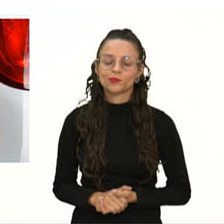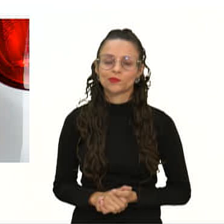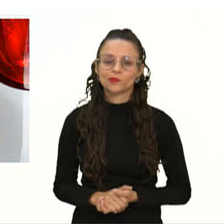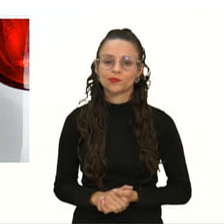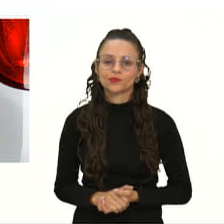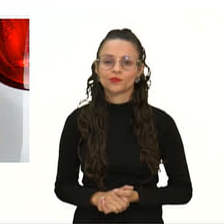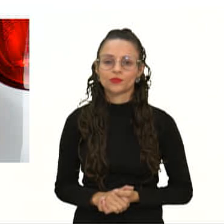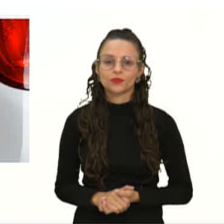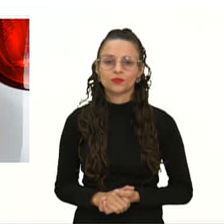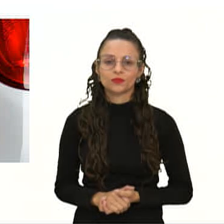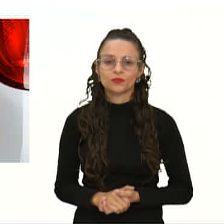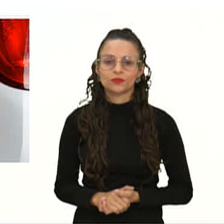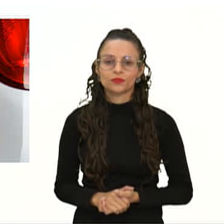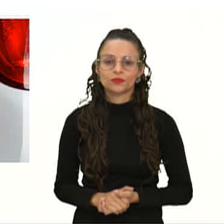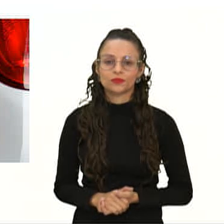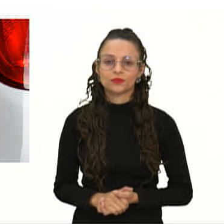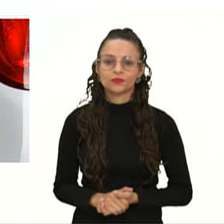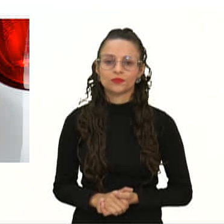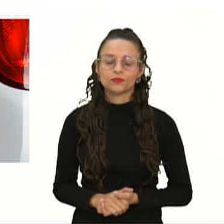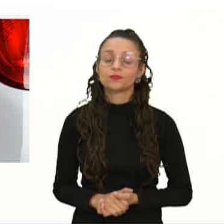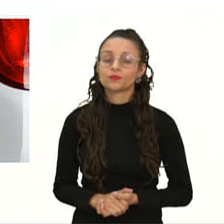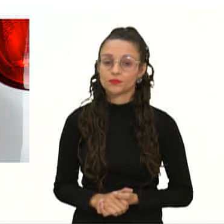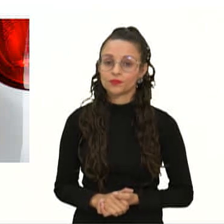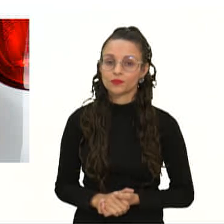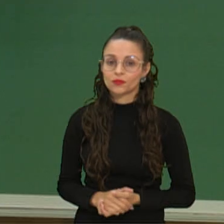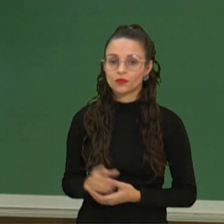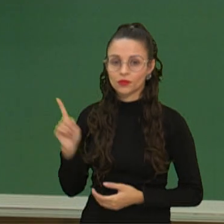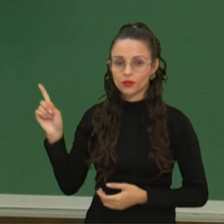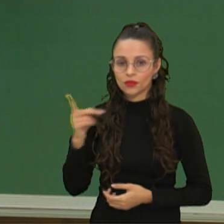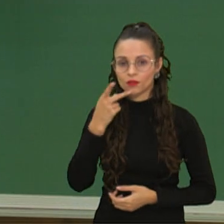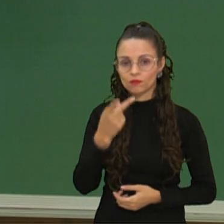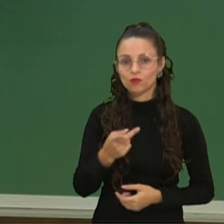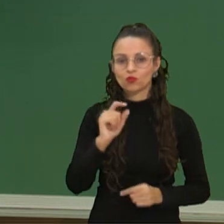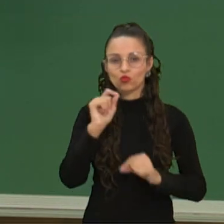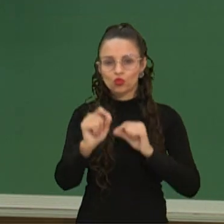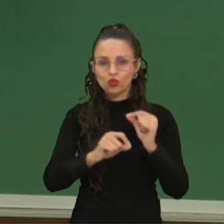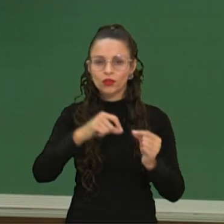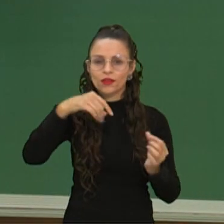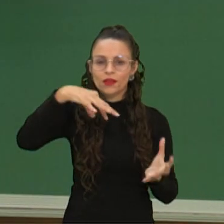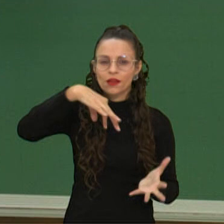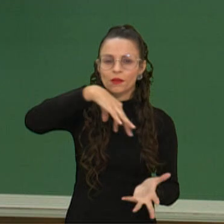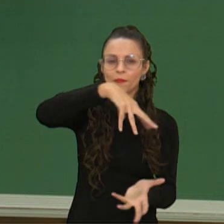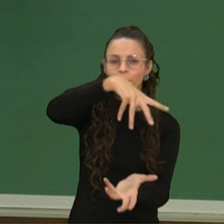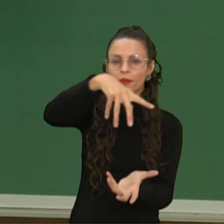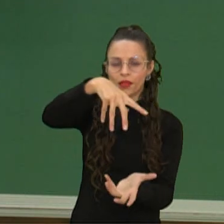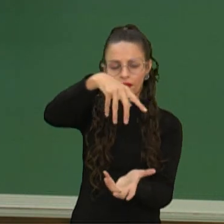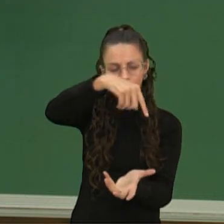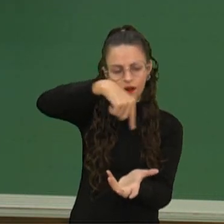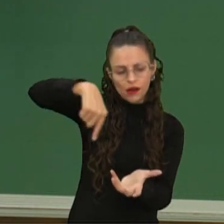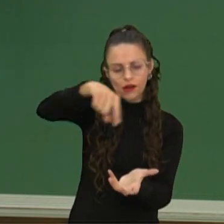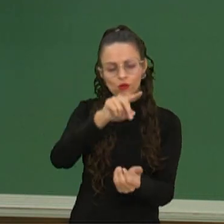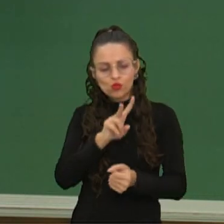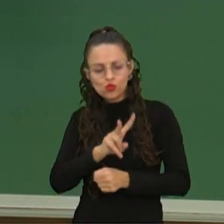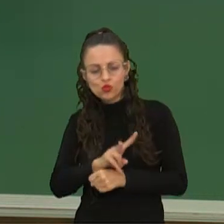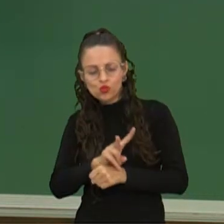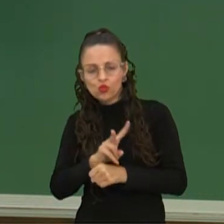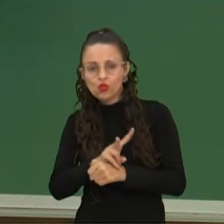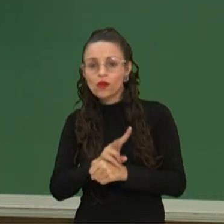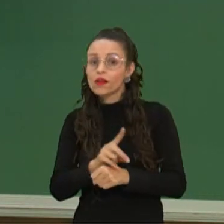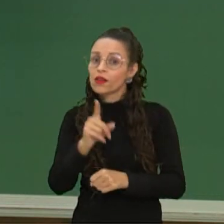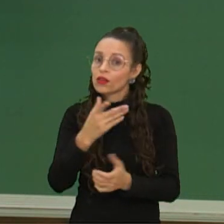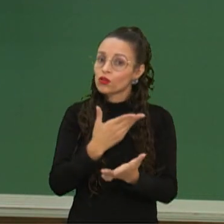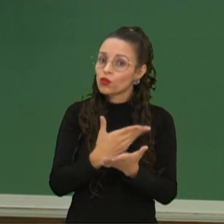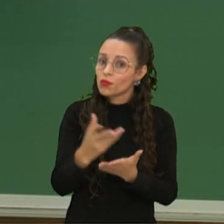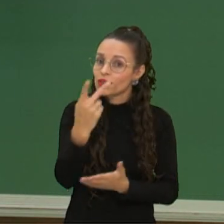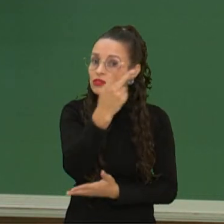some solutions to their pictures. Aqui está falando que sarar o planeta, cuidar do planeta, começa na sua garagem, na